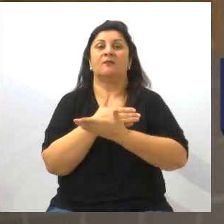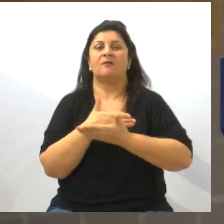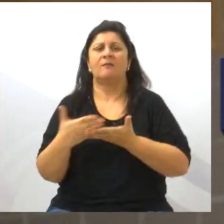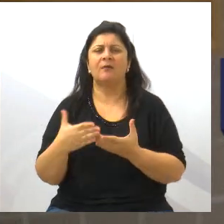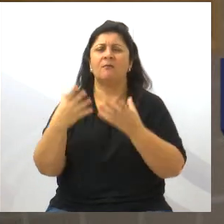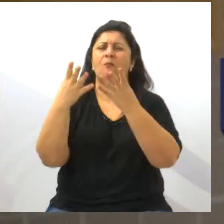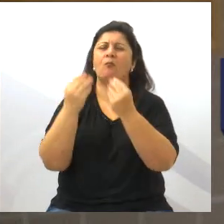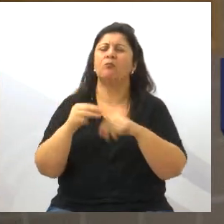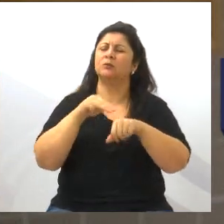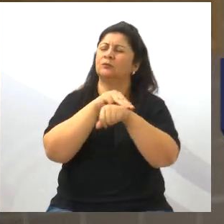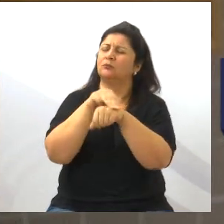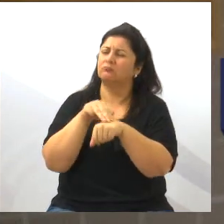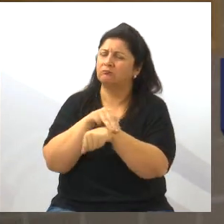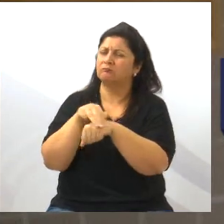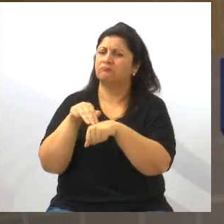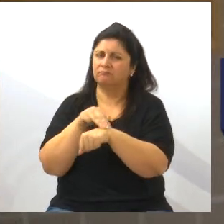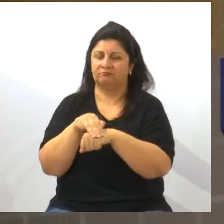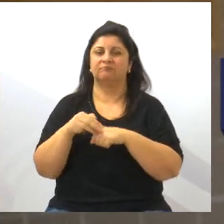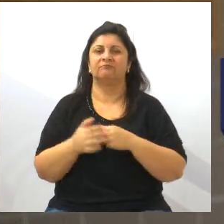de muitas